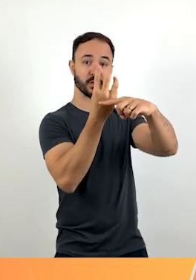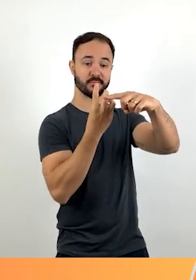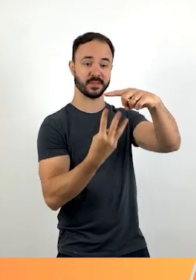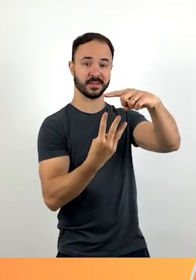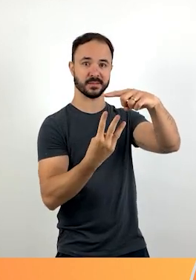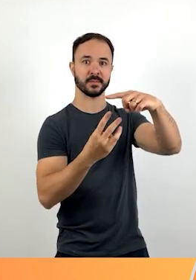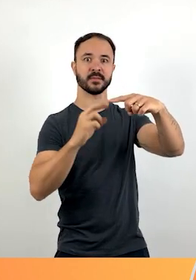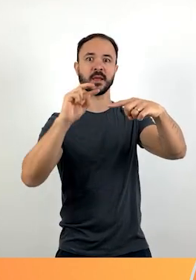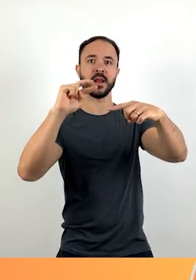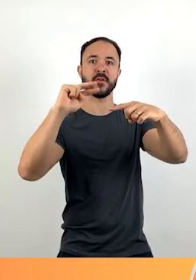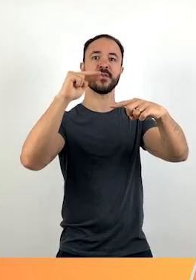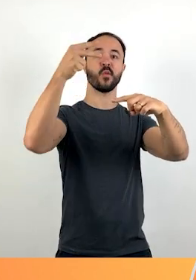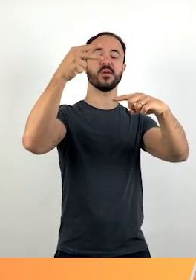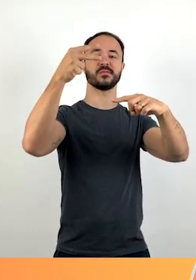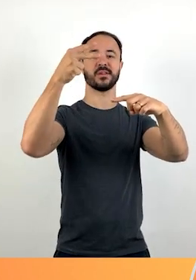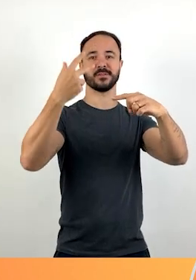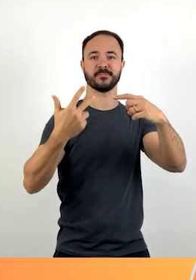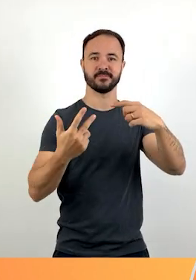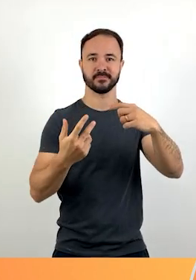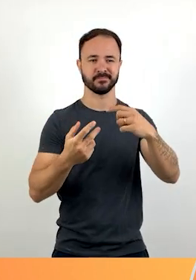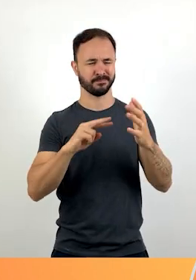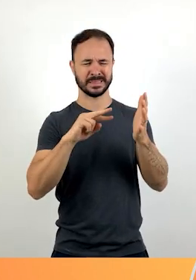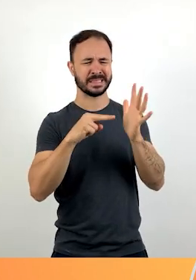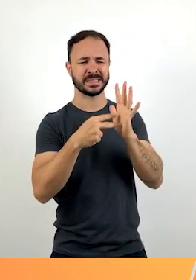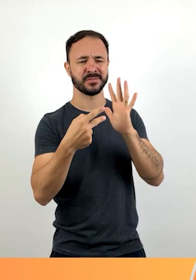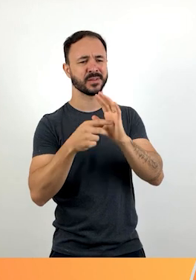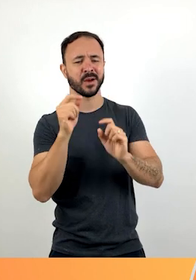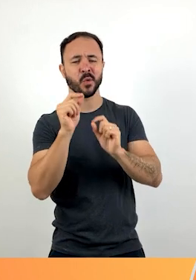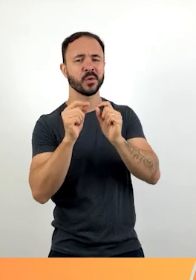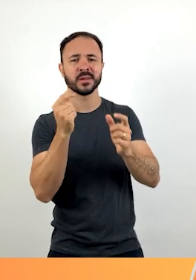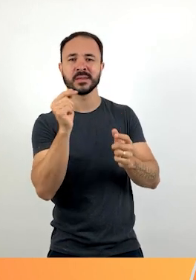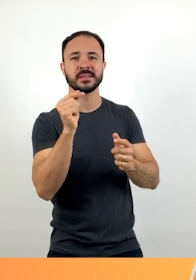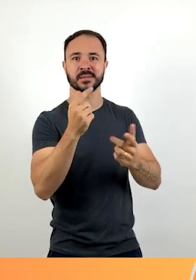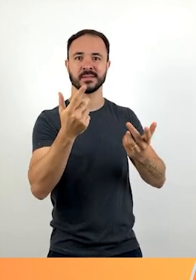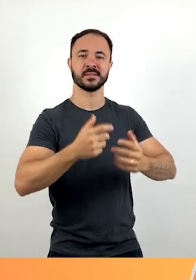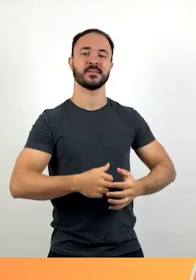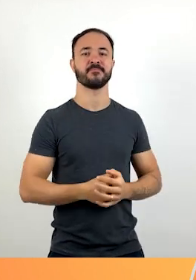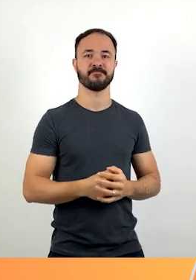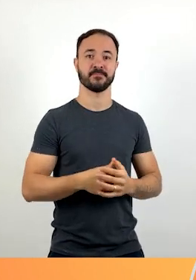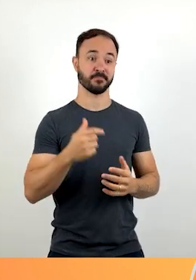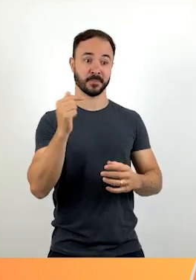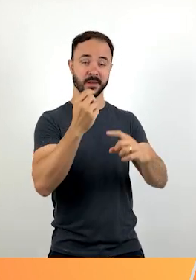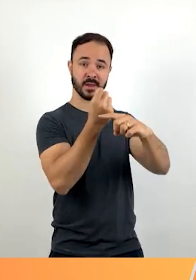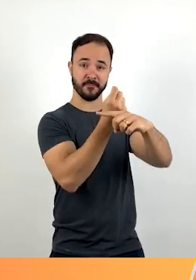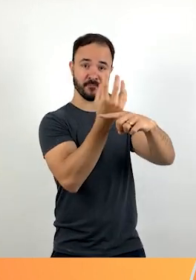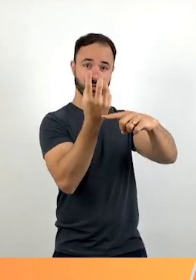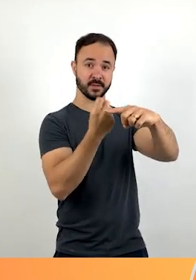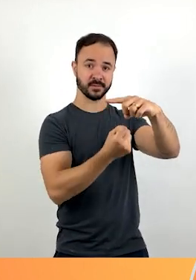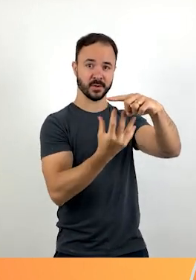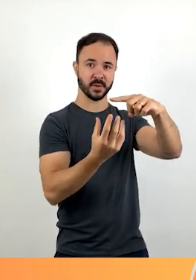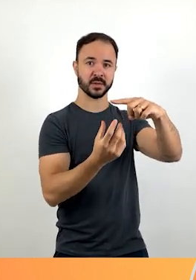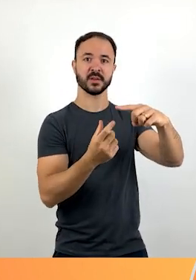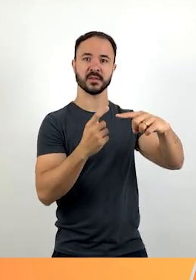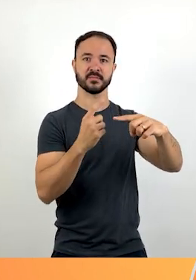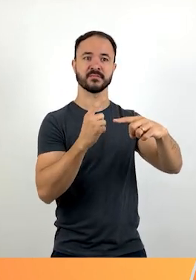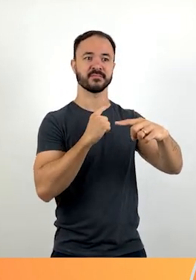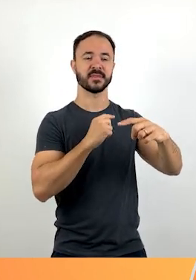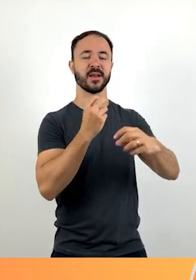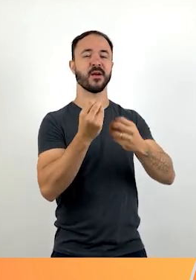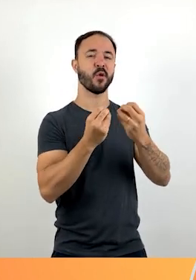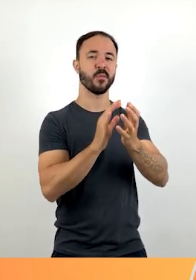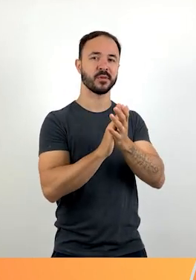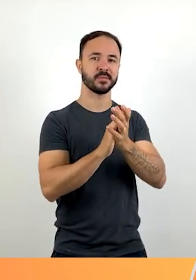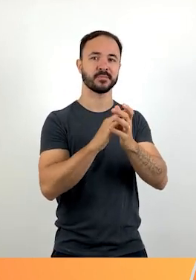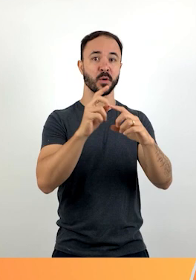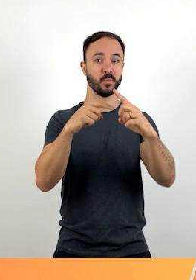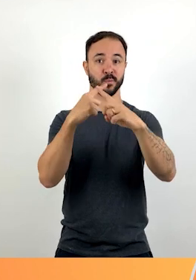ao quadrado. Isso significa o quê? Que essa fração 4 sobre 3, ela está se multiplicando